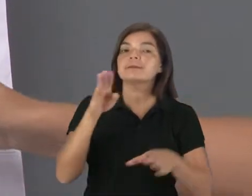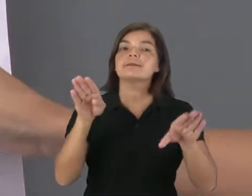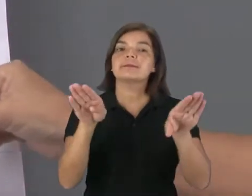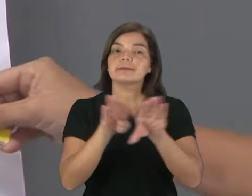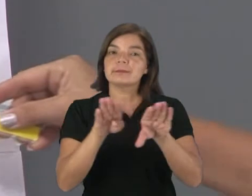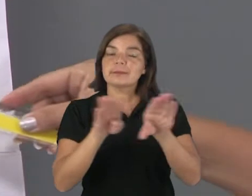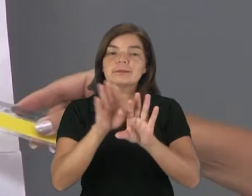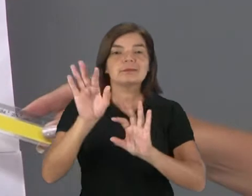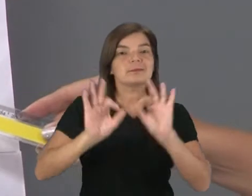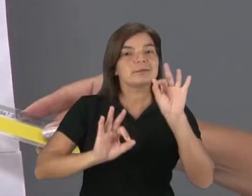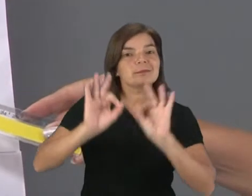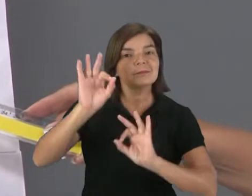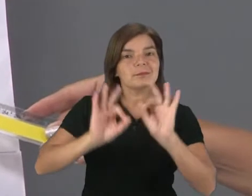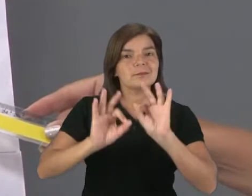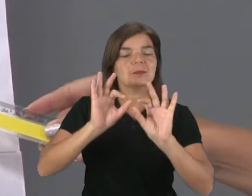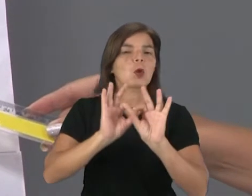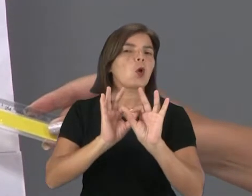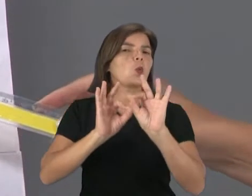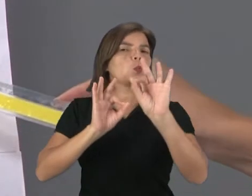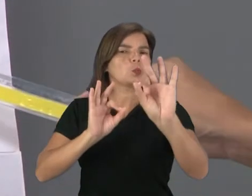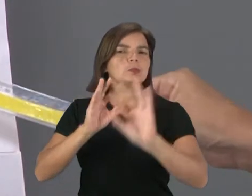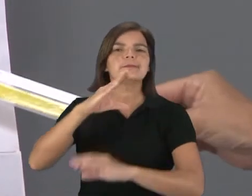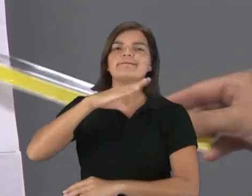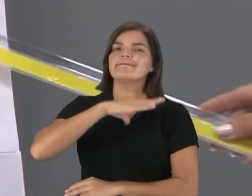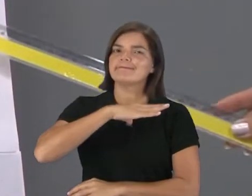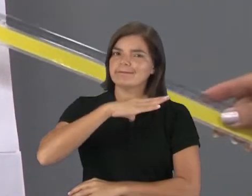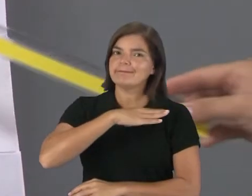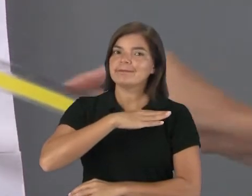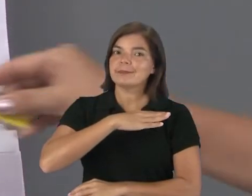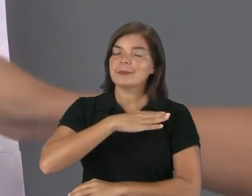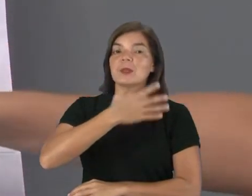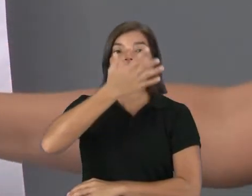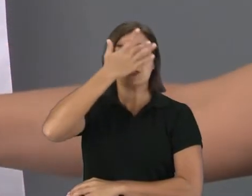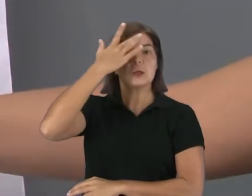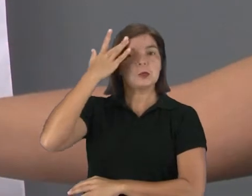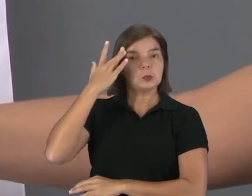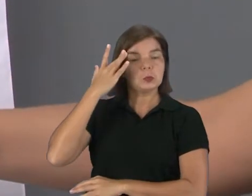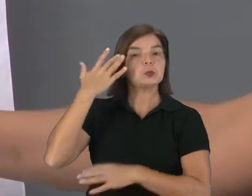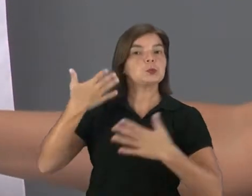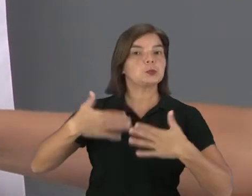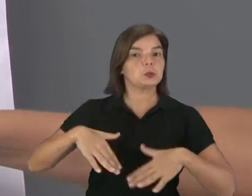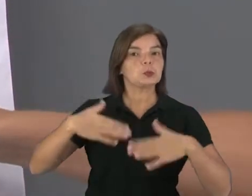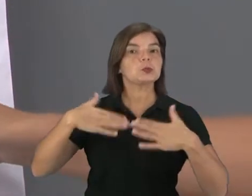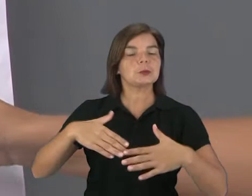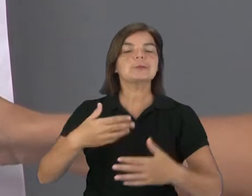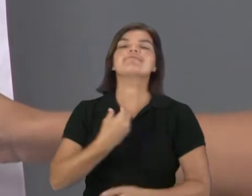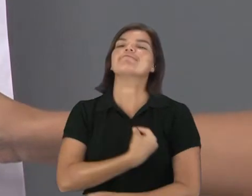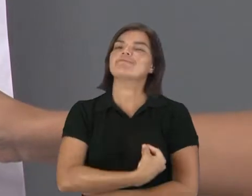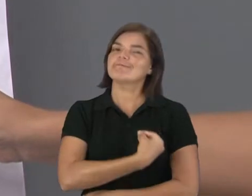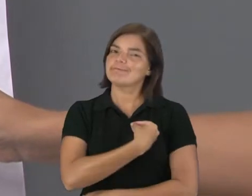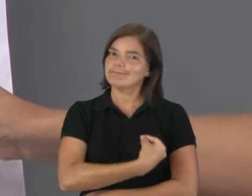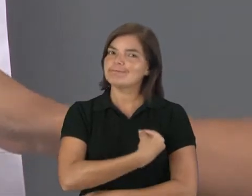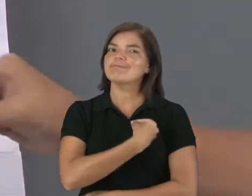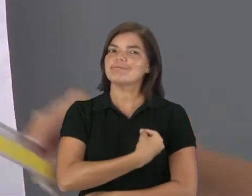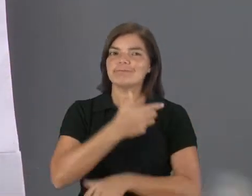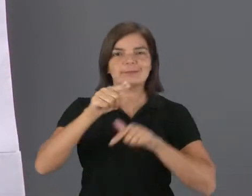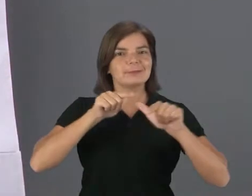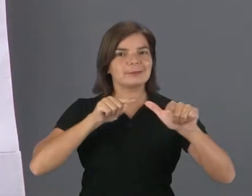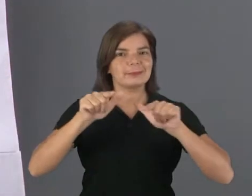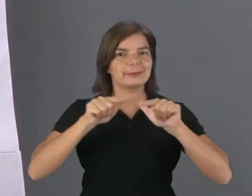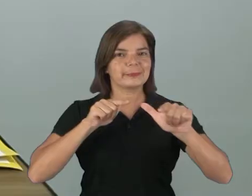são produzidos longe da cidade e muitas pessoas estão envolvidas nesse